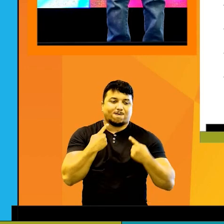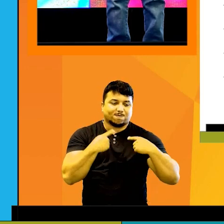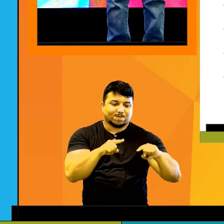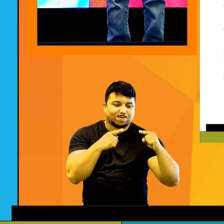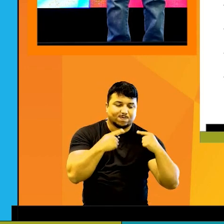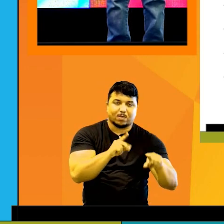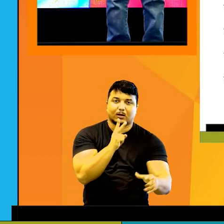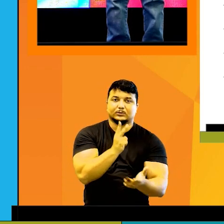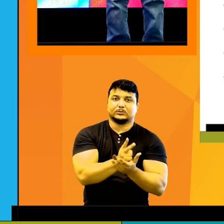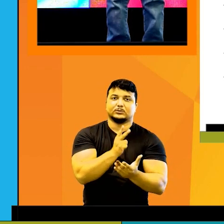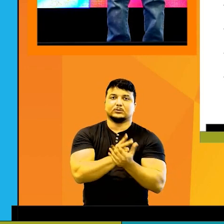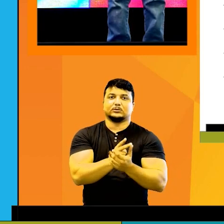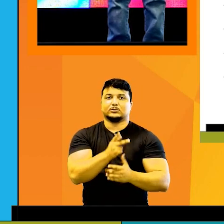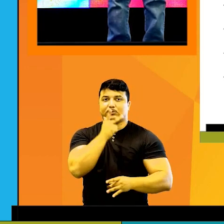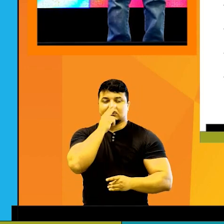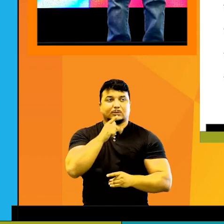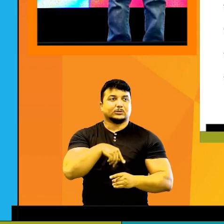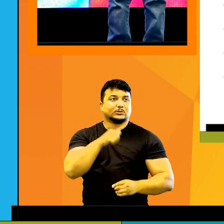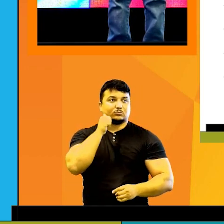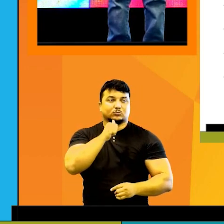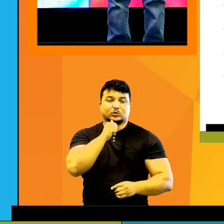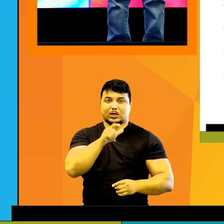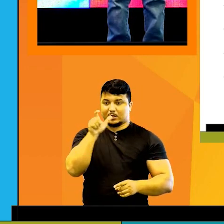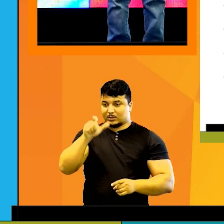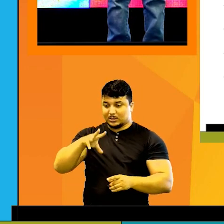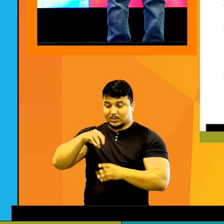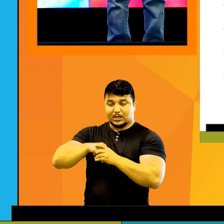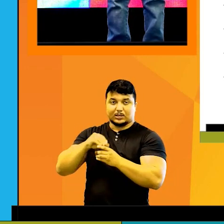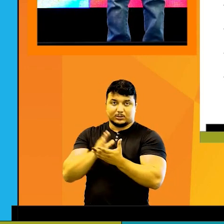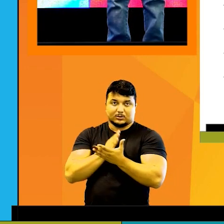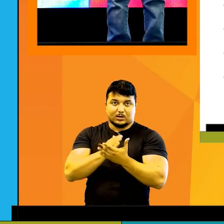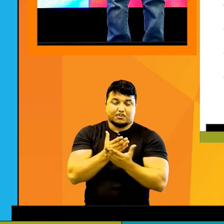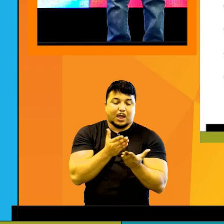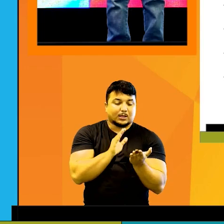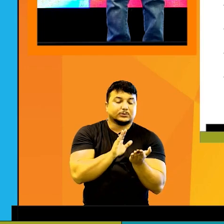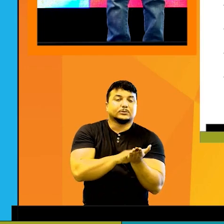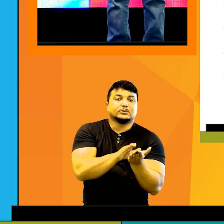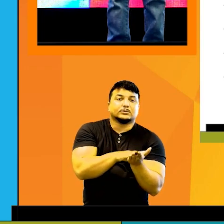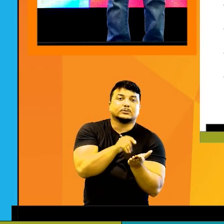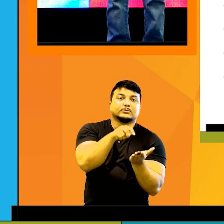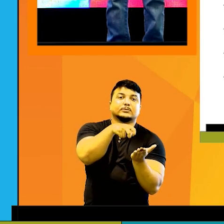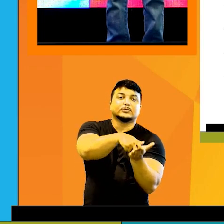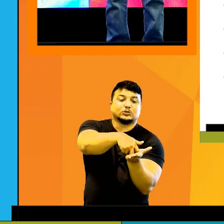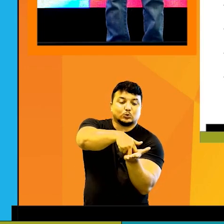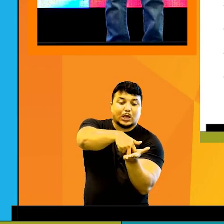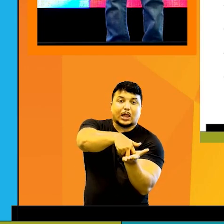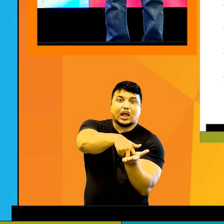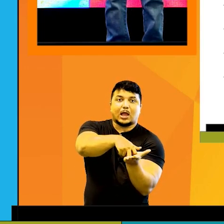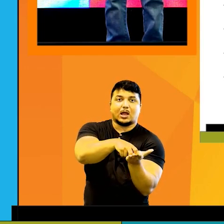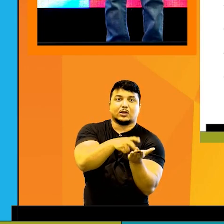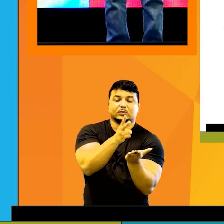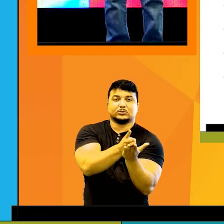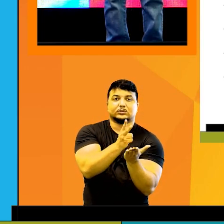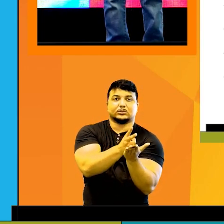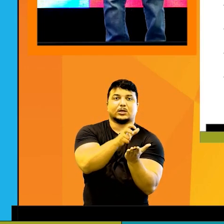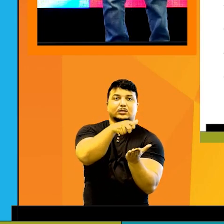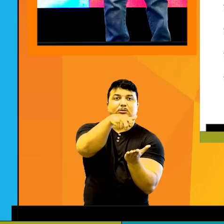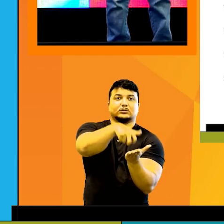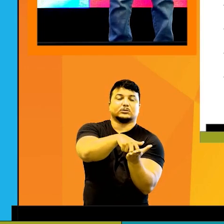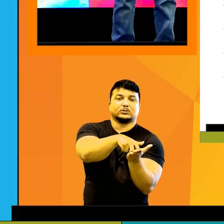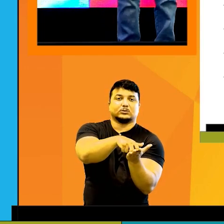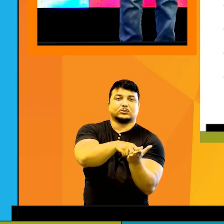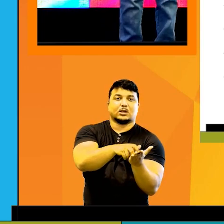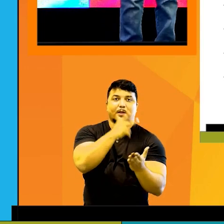e sapato, que a personagem feminina fazia de gato e sapato, tinha na palma da mão, se ajoelhavam, né?